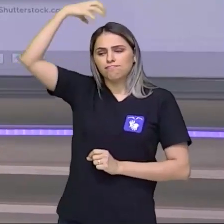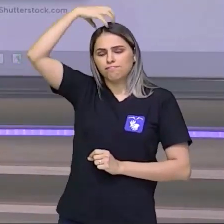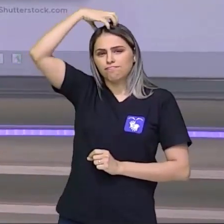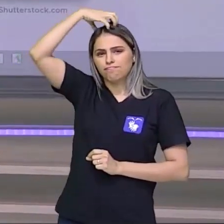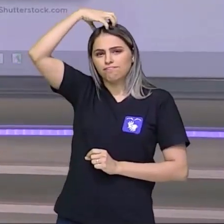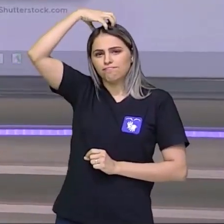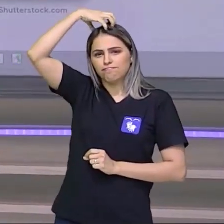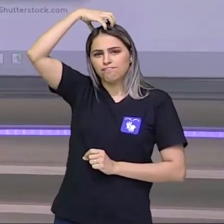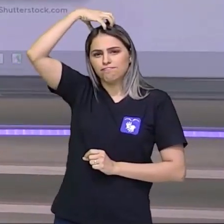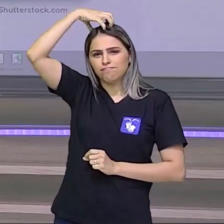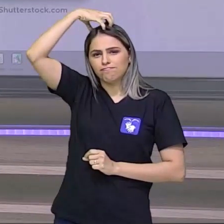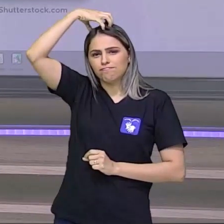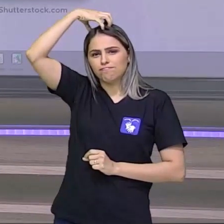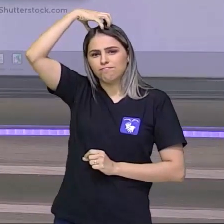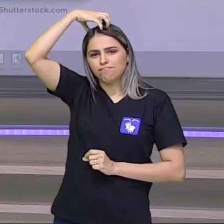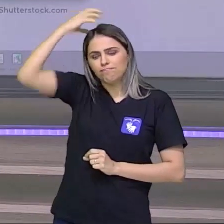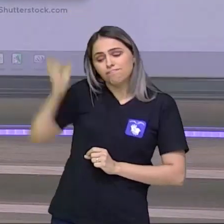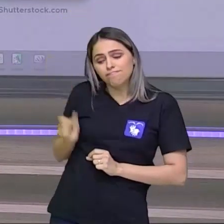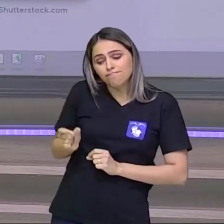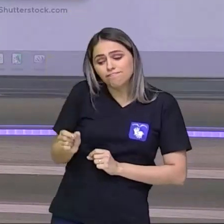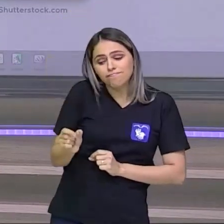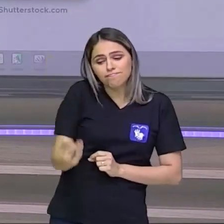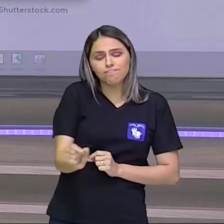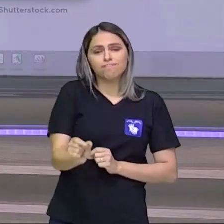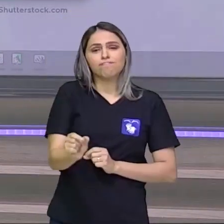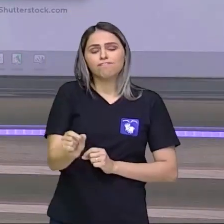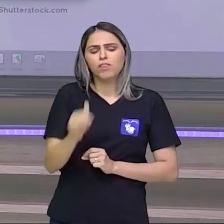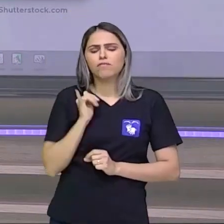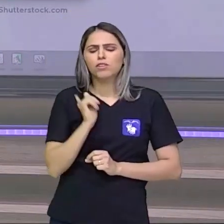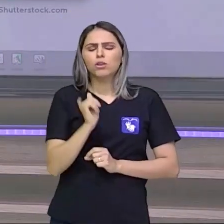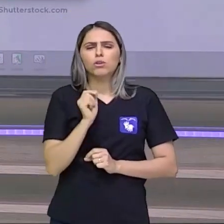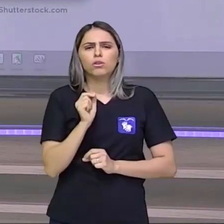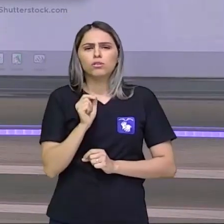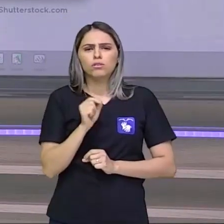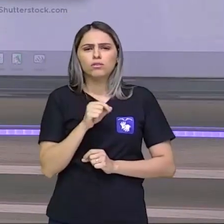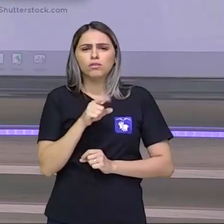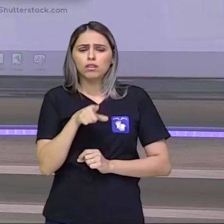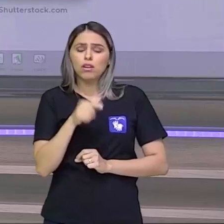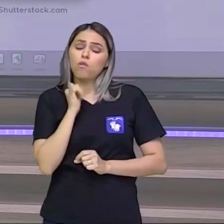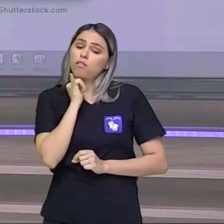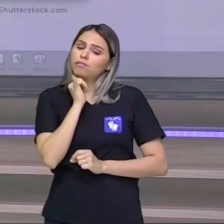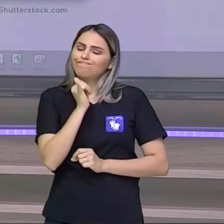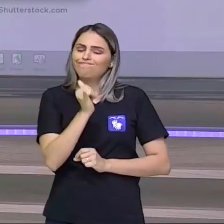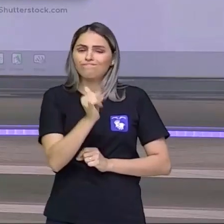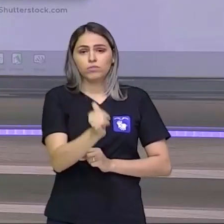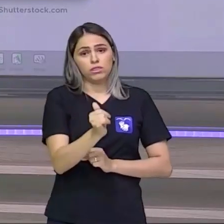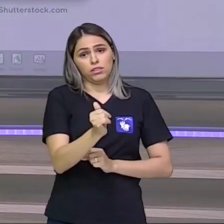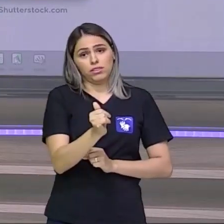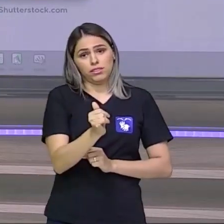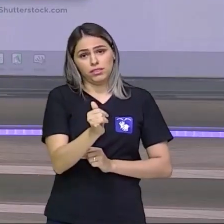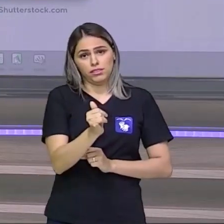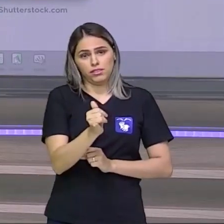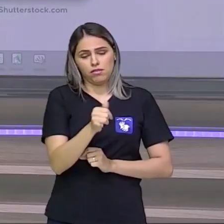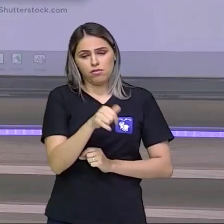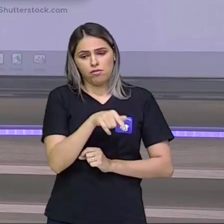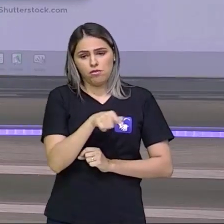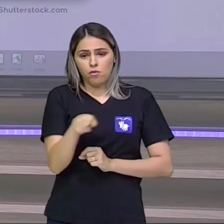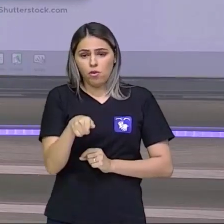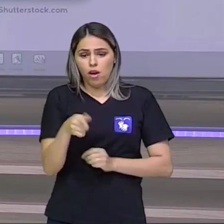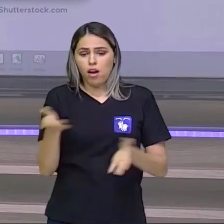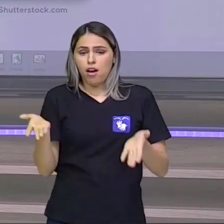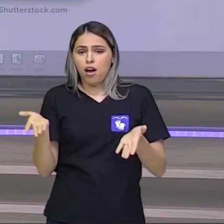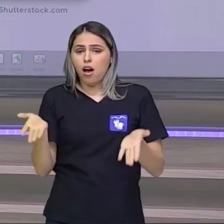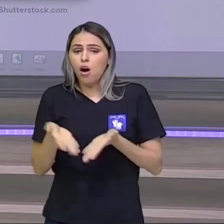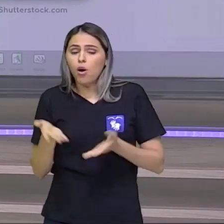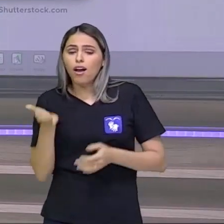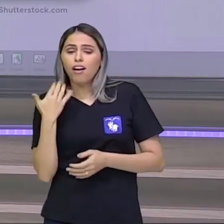cigarras, a rainha das formigas. E a rainha da formiga disse bem assim, eu não falei para você, dona cigarra, que durante o